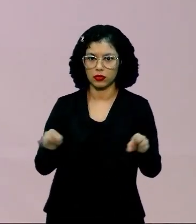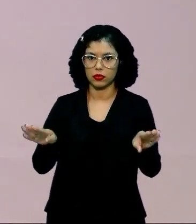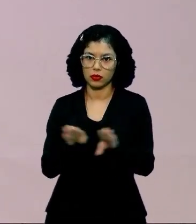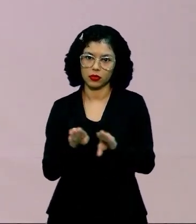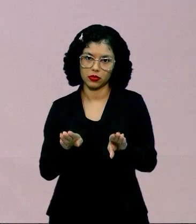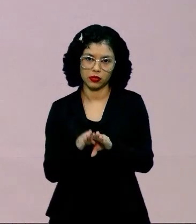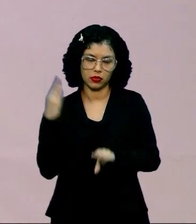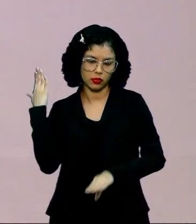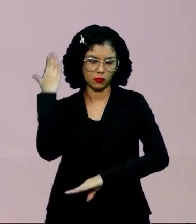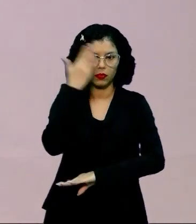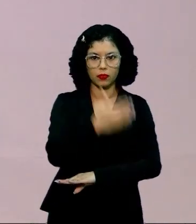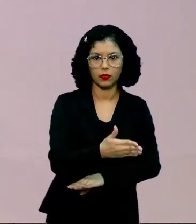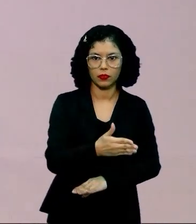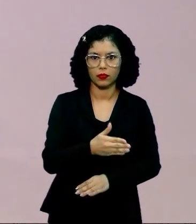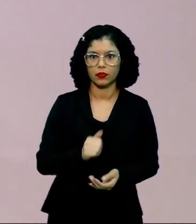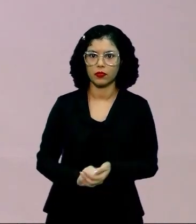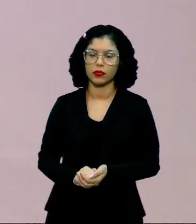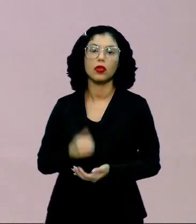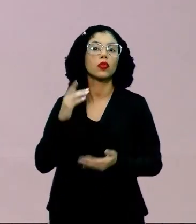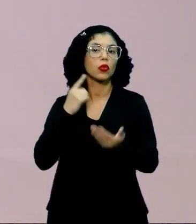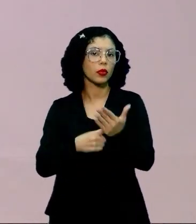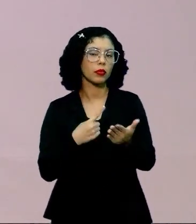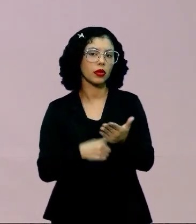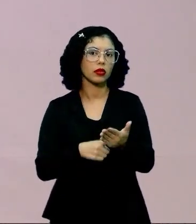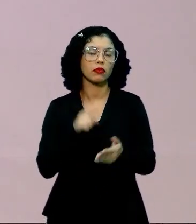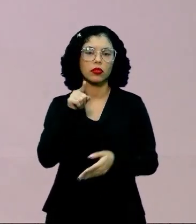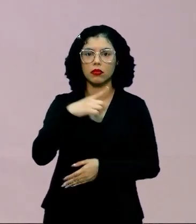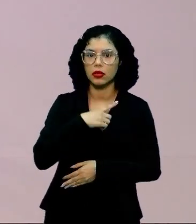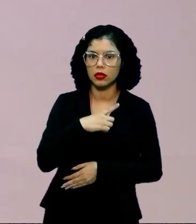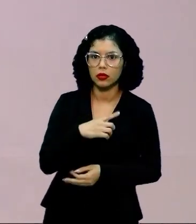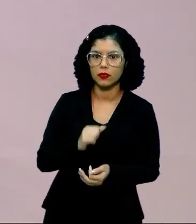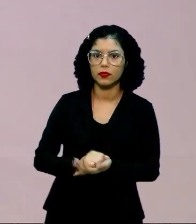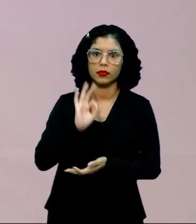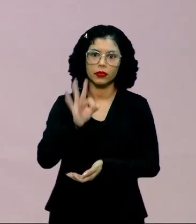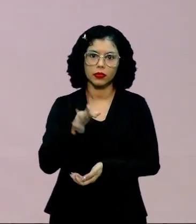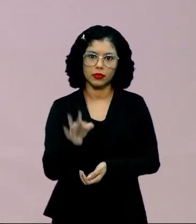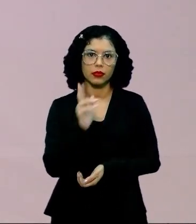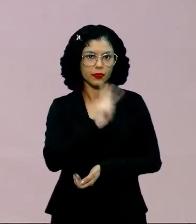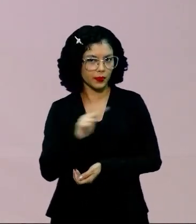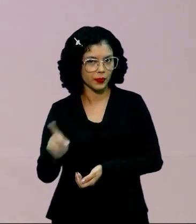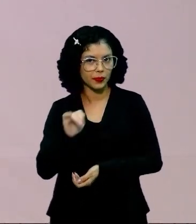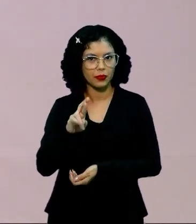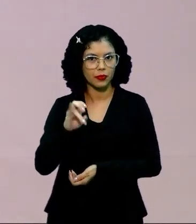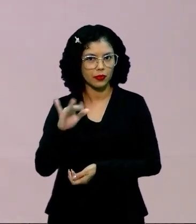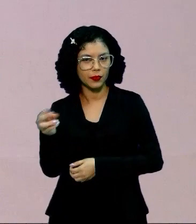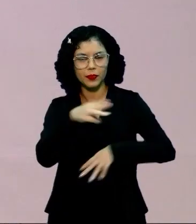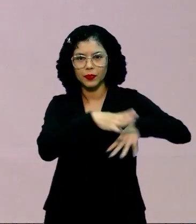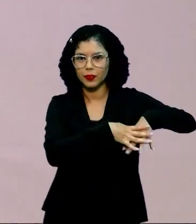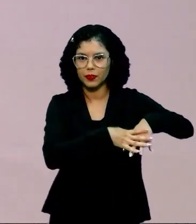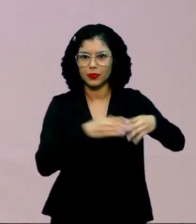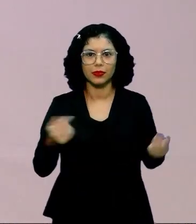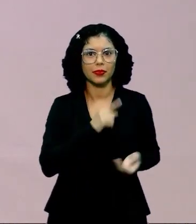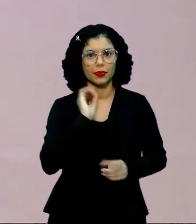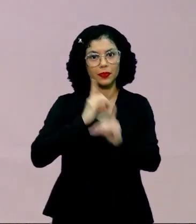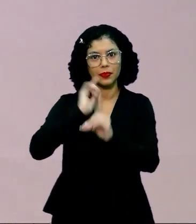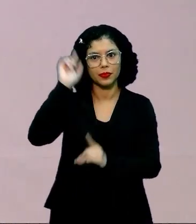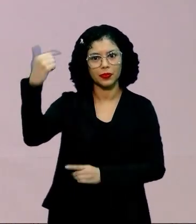trabalho, direcionamento, atenção e comprometimento que você vai ter, certo? Eu sou o professor Emerson de Matemática, a